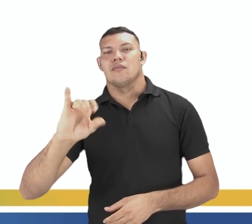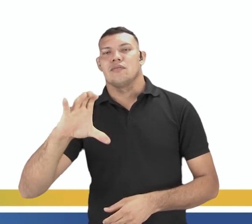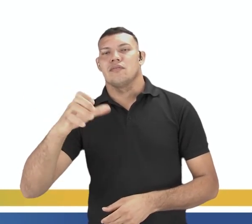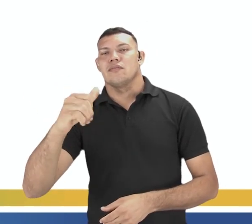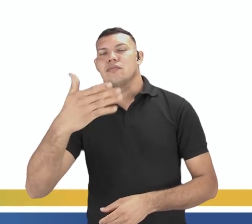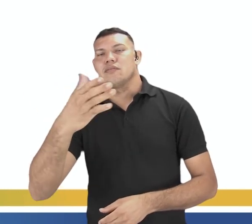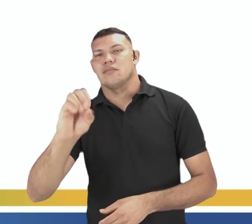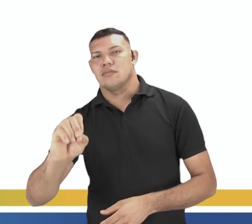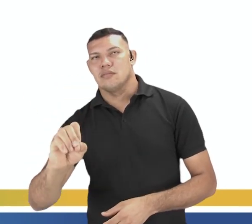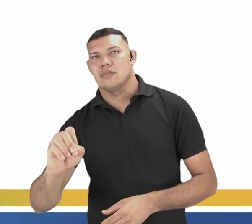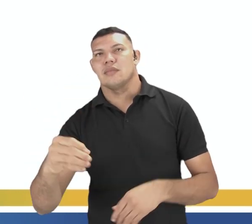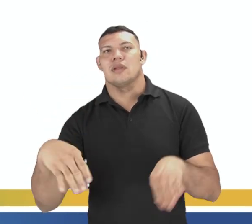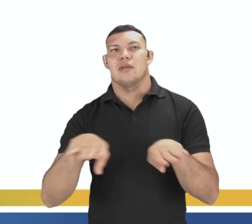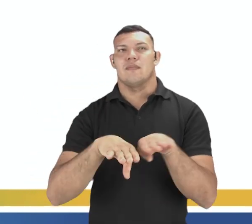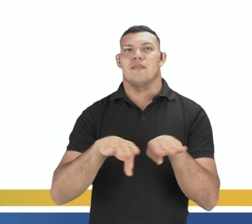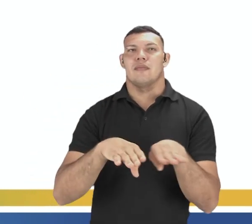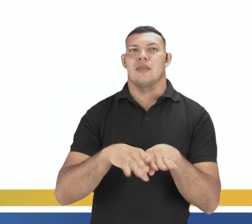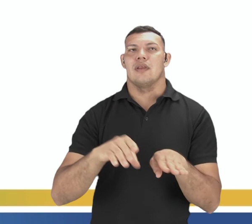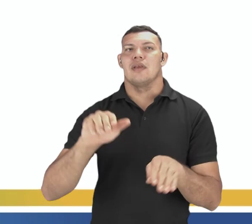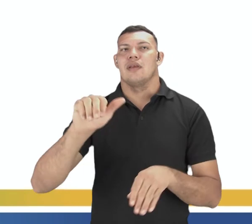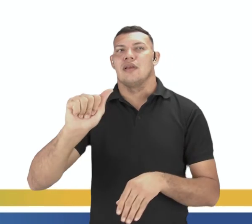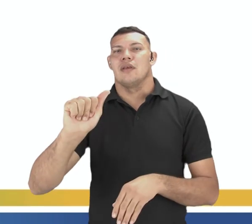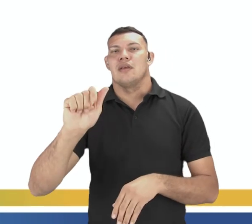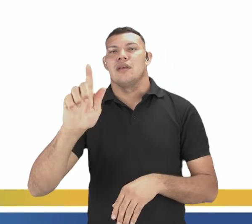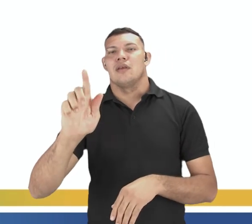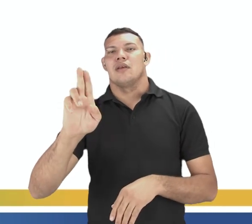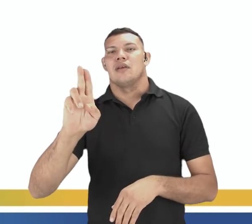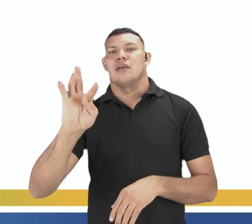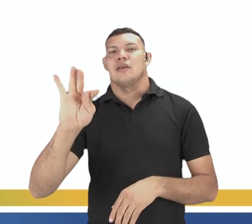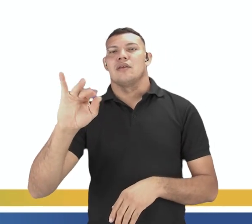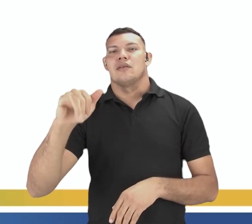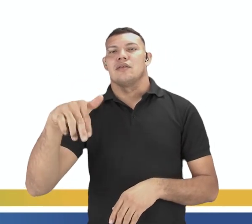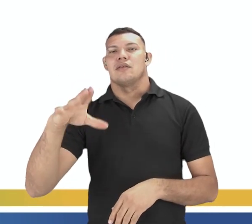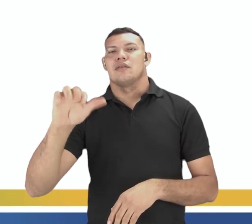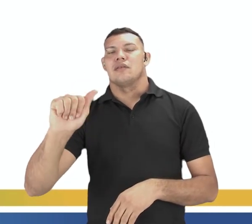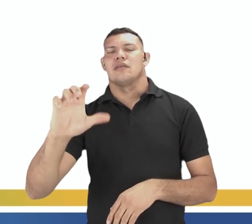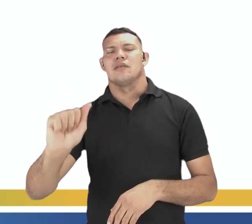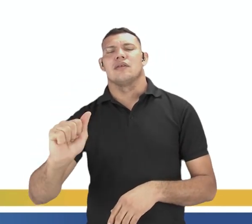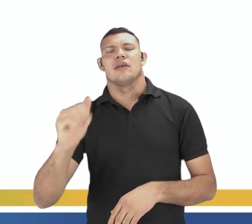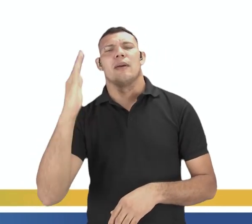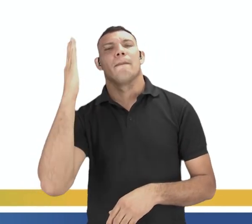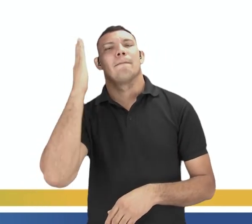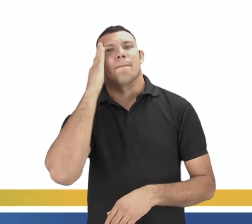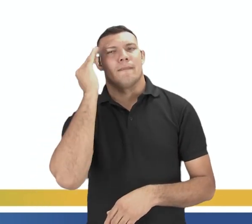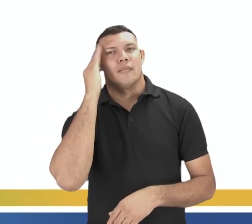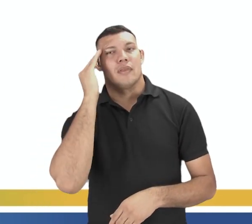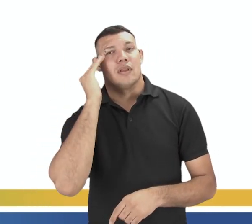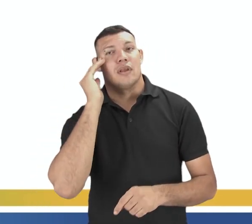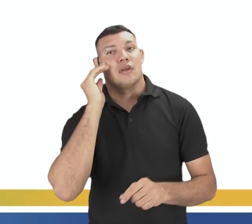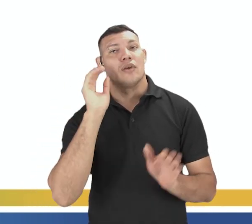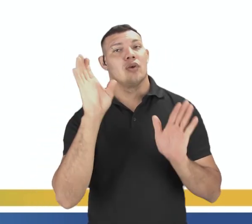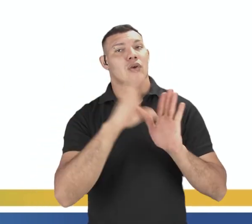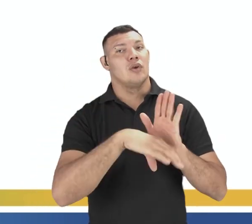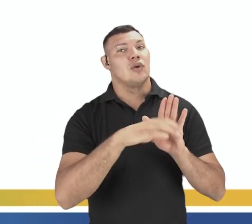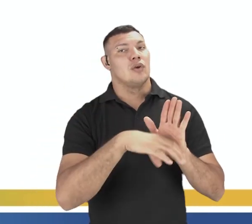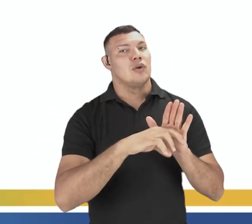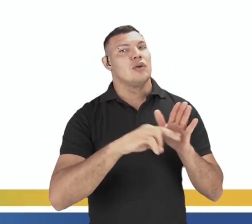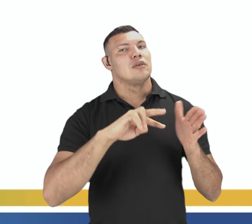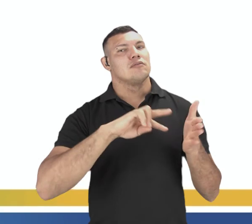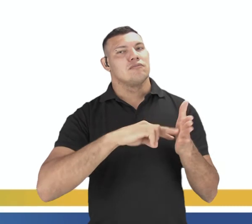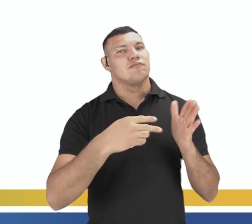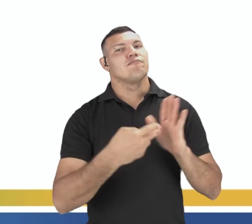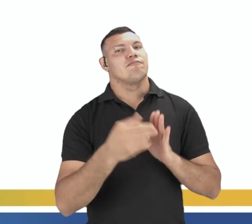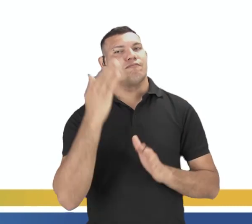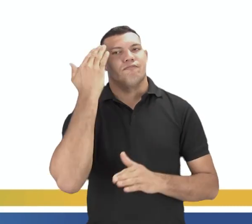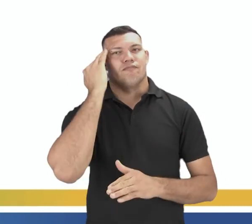conceitos. O que seria a formação por justa posição e o que seria a formação por aglutinação. Eu tenho